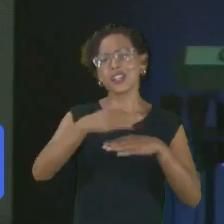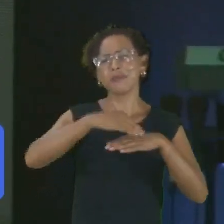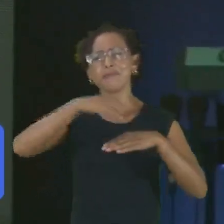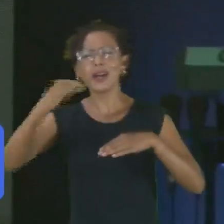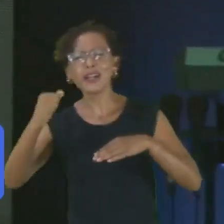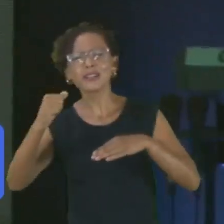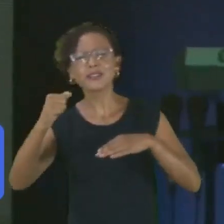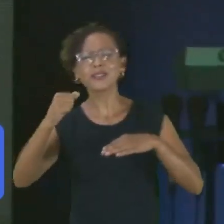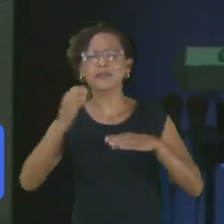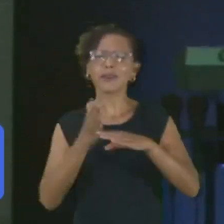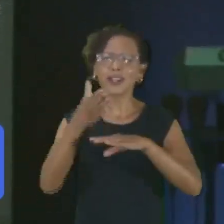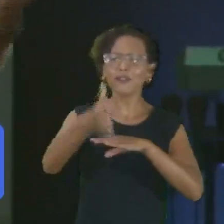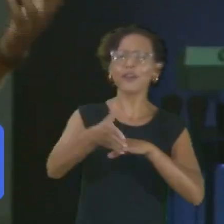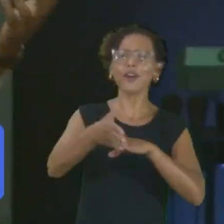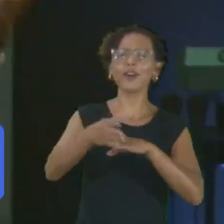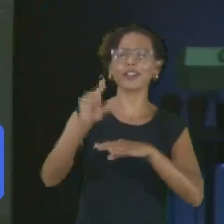fora,